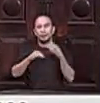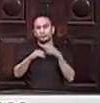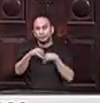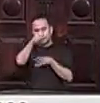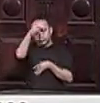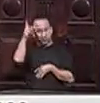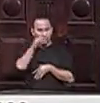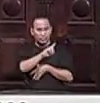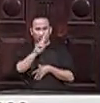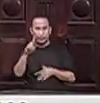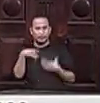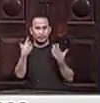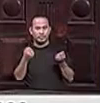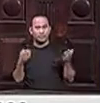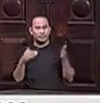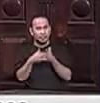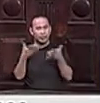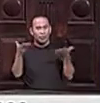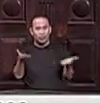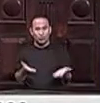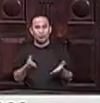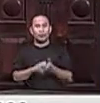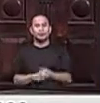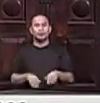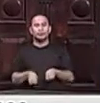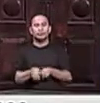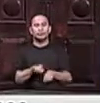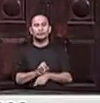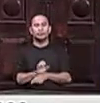que não recebeu até agora, e o Estado do